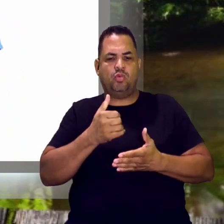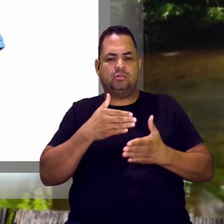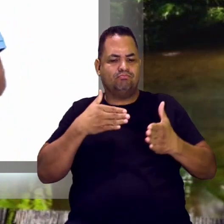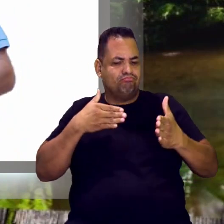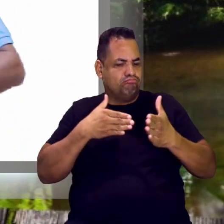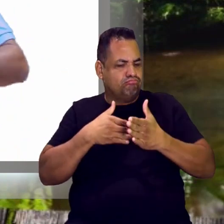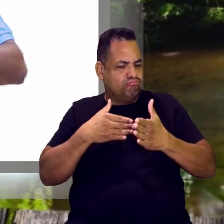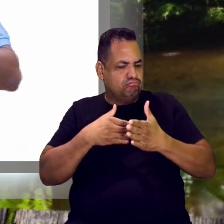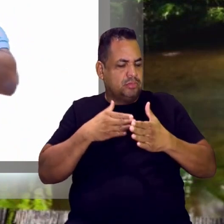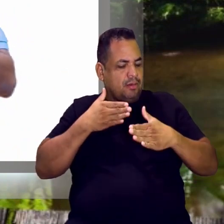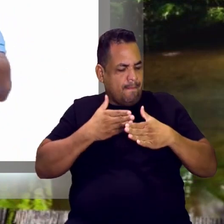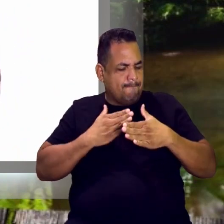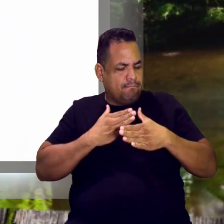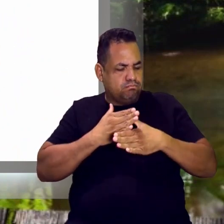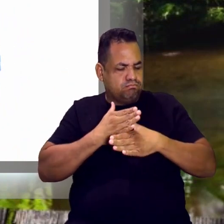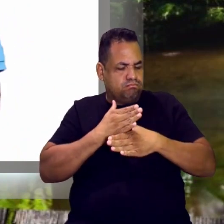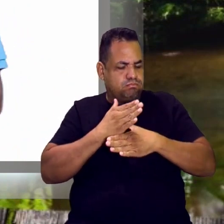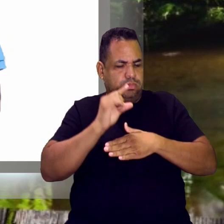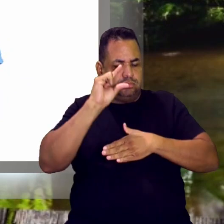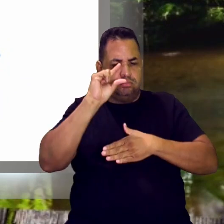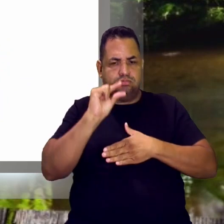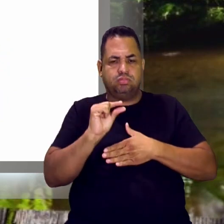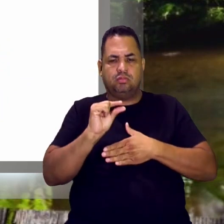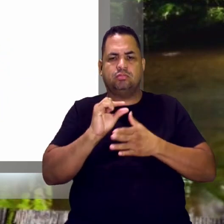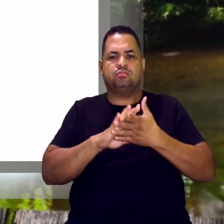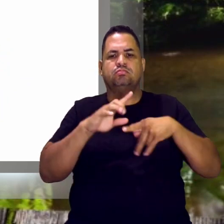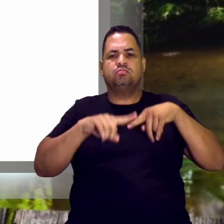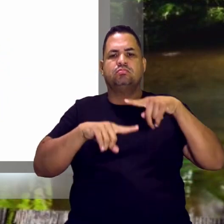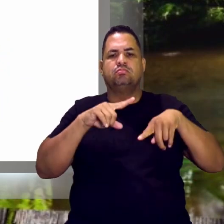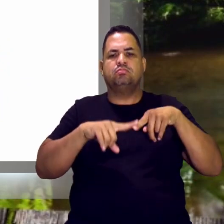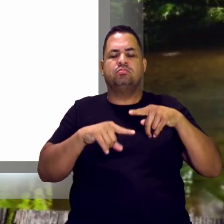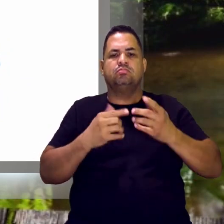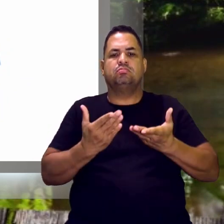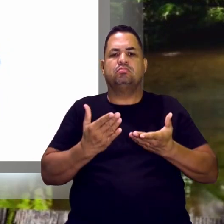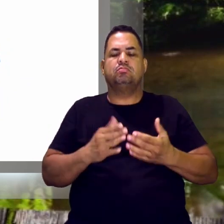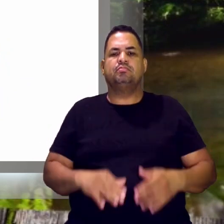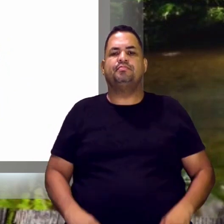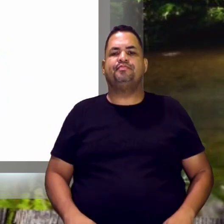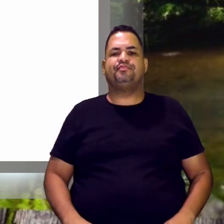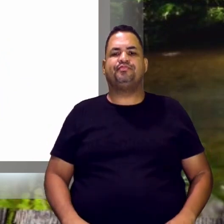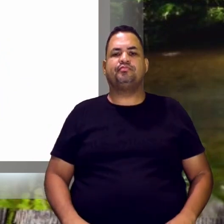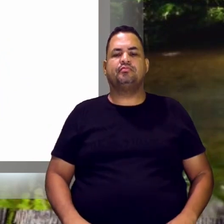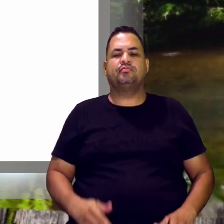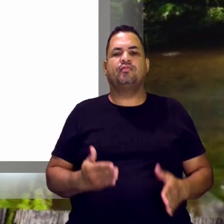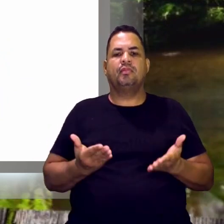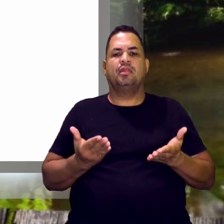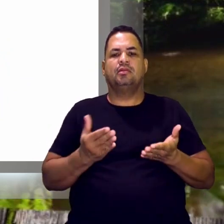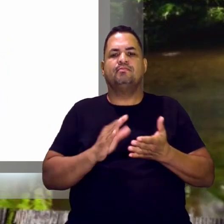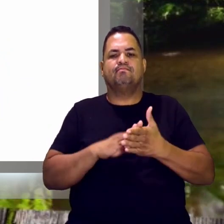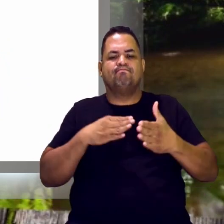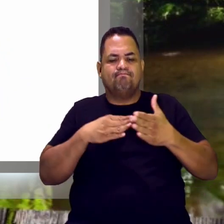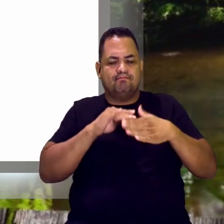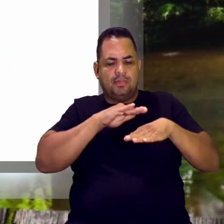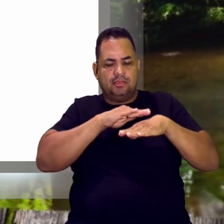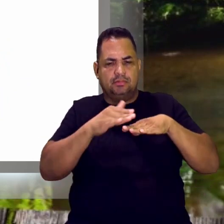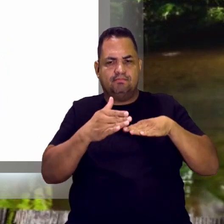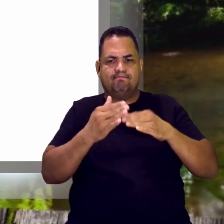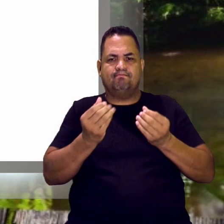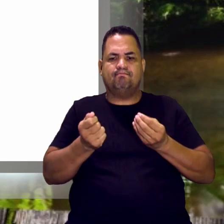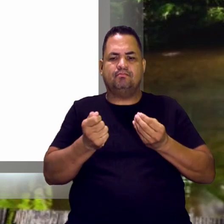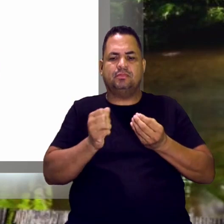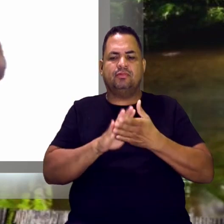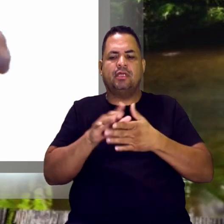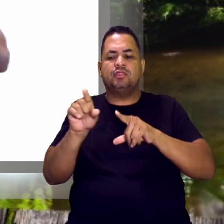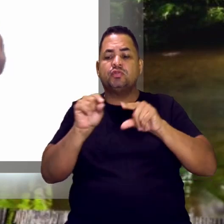é a mesma coisa que a gente dizer que ela é uma membrana seletiva, né? É ela que vai pesar